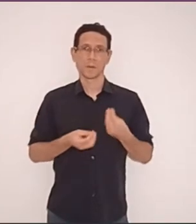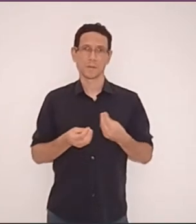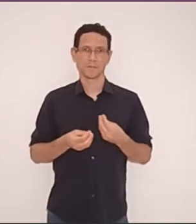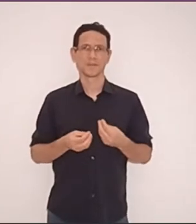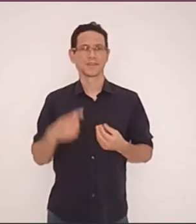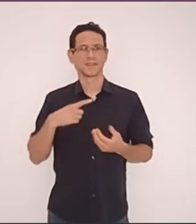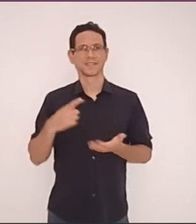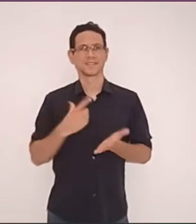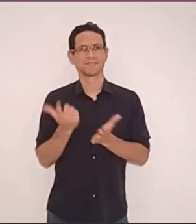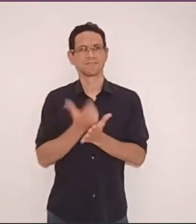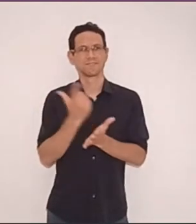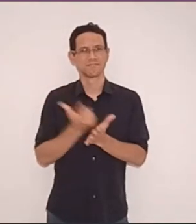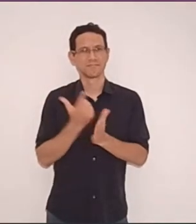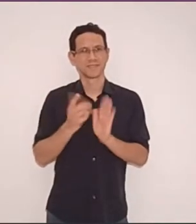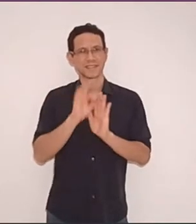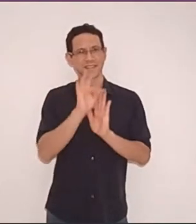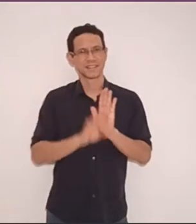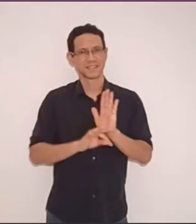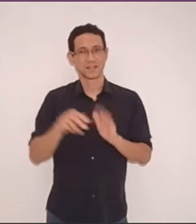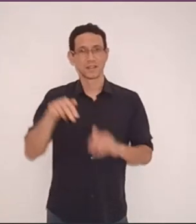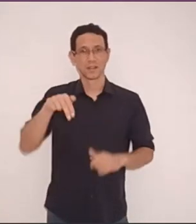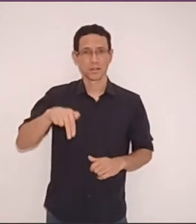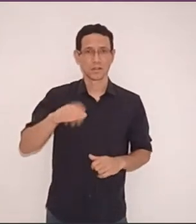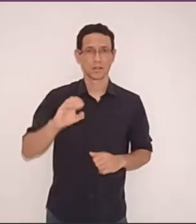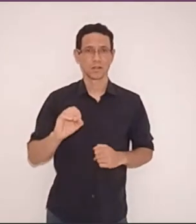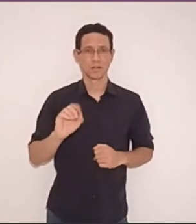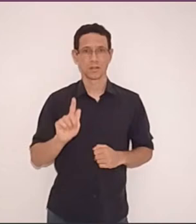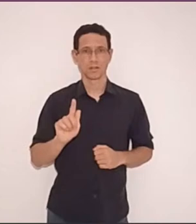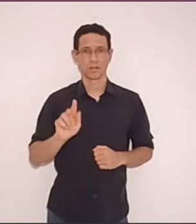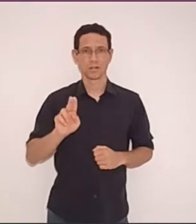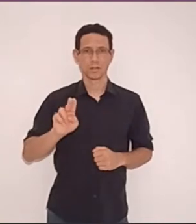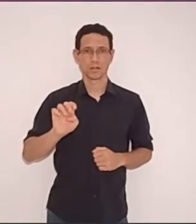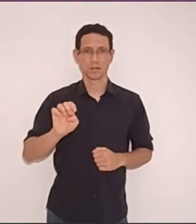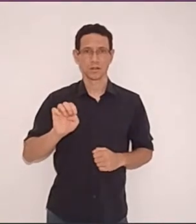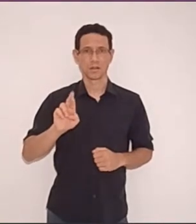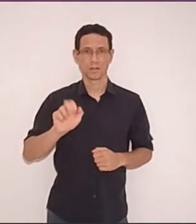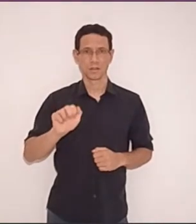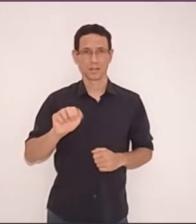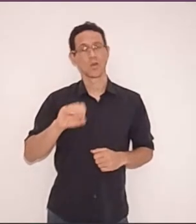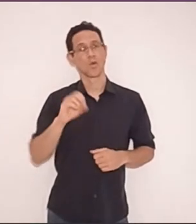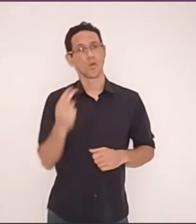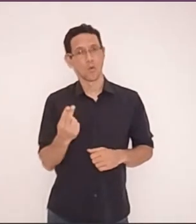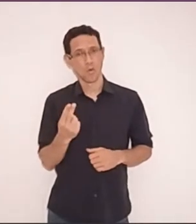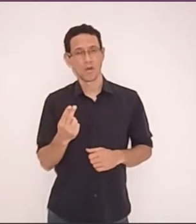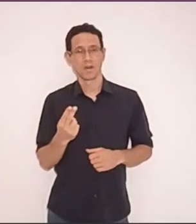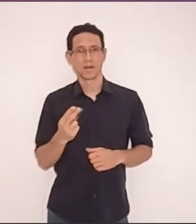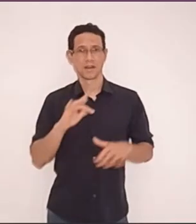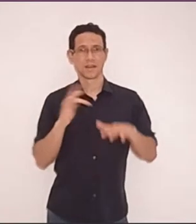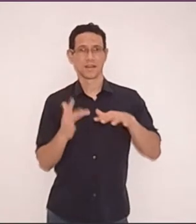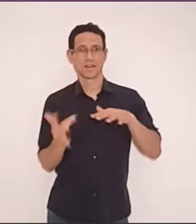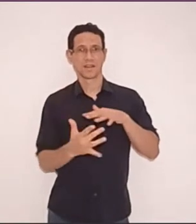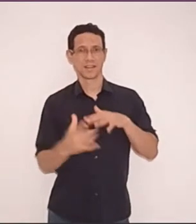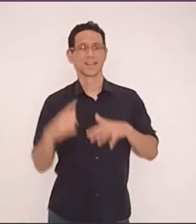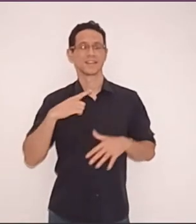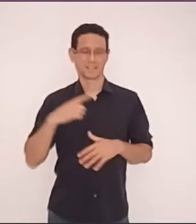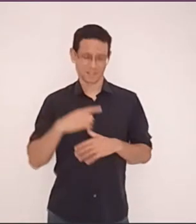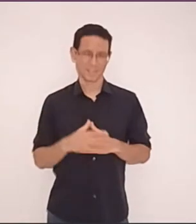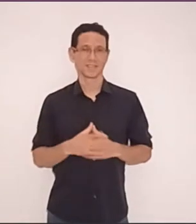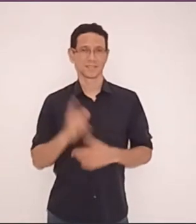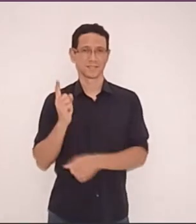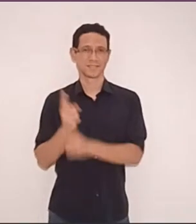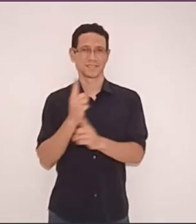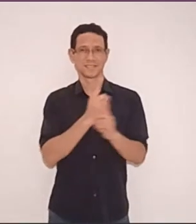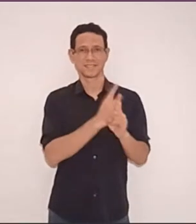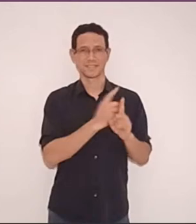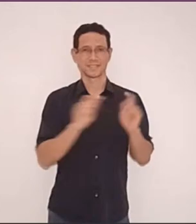então sempre conhecimento triste encontra sempre como dizer ou nas minhas redes sociais Eu também fala sobre isso em que não haverá sangue em